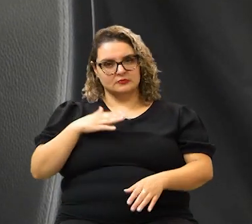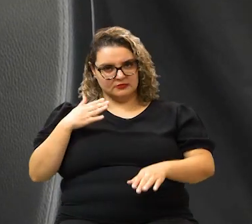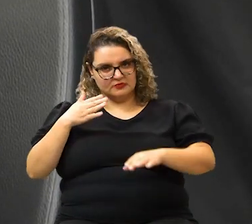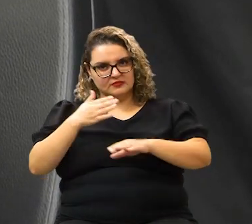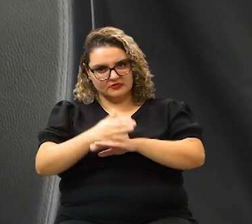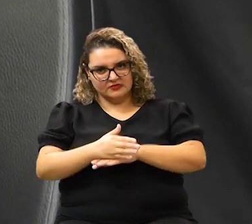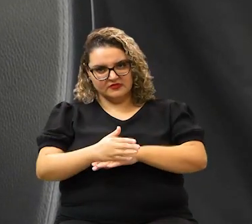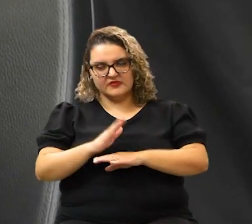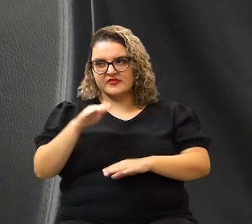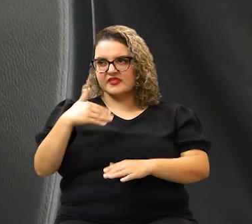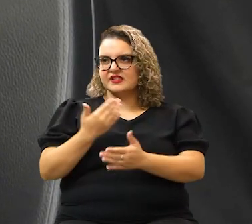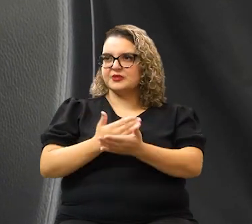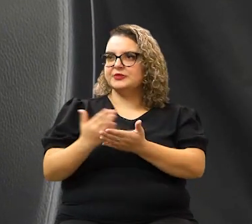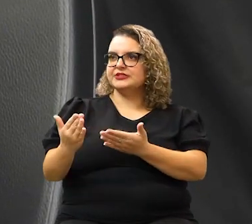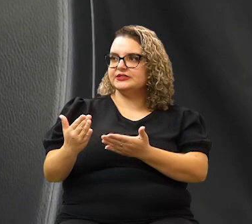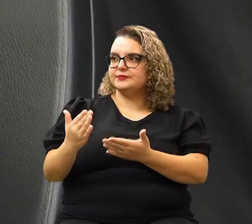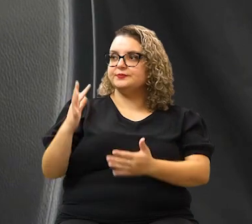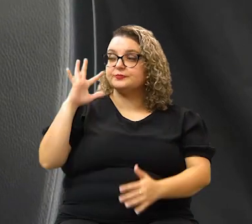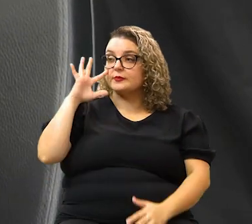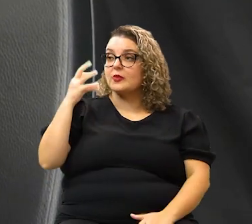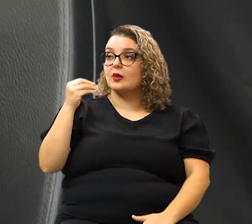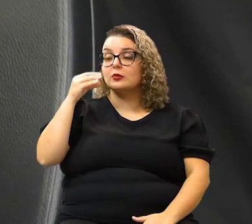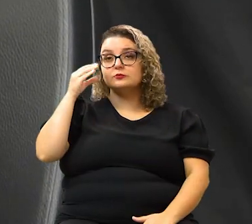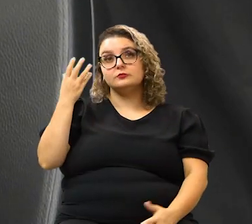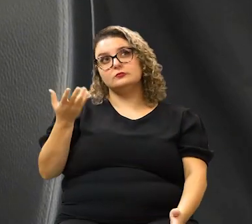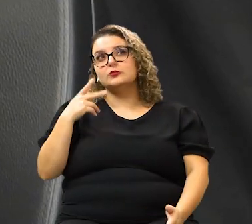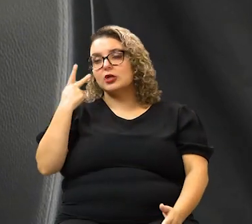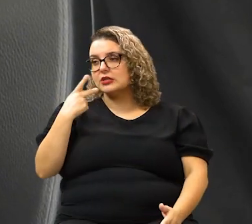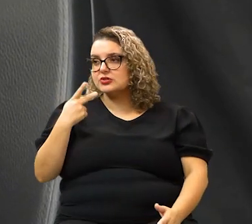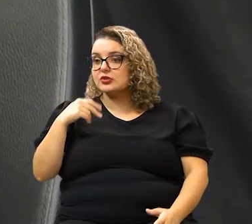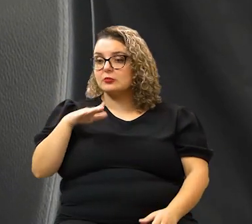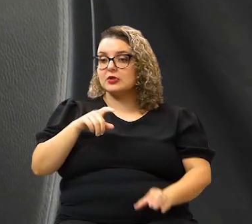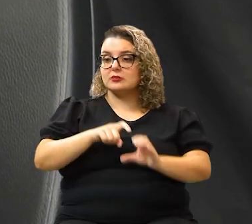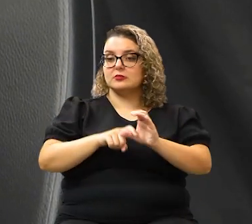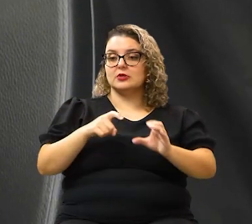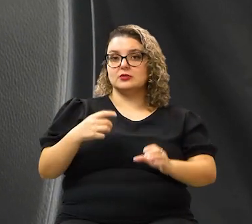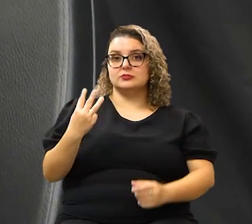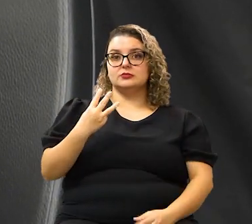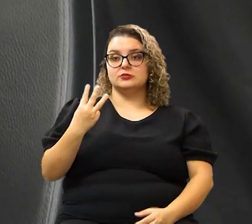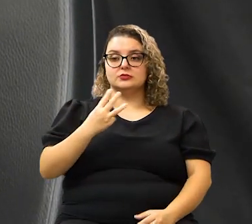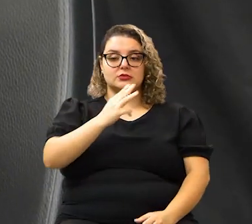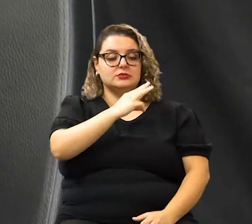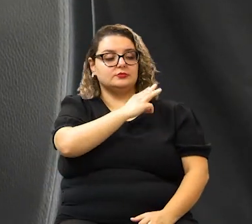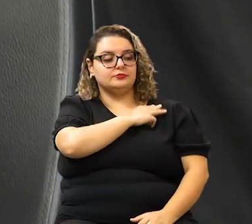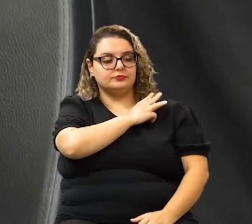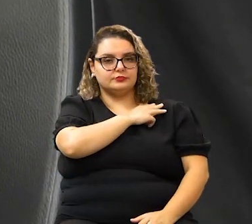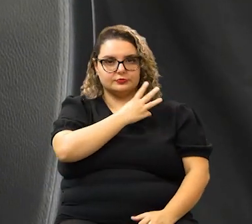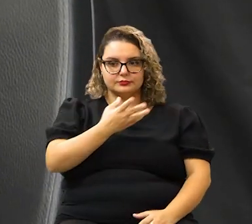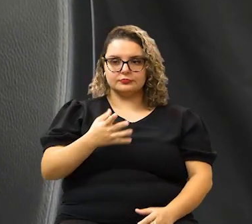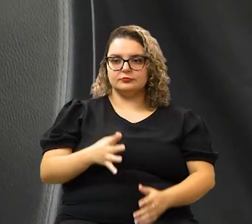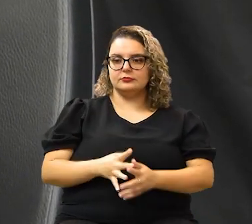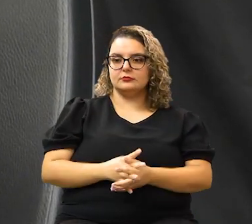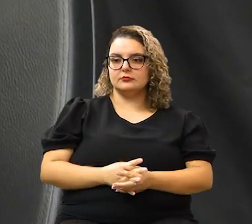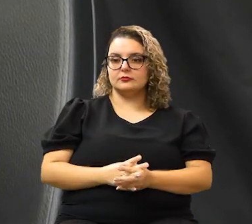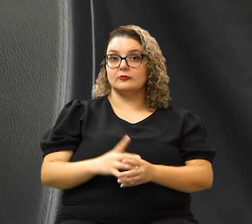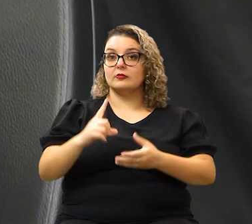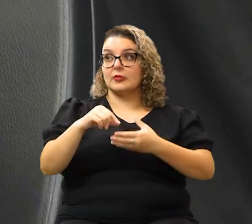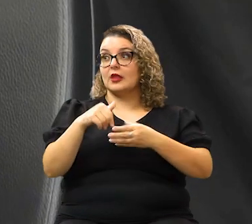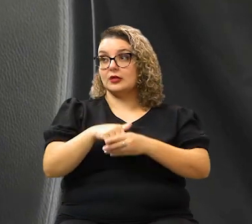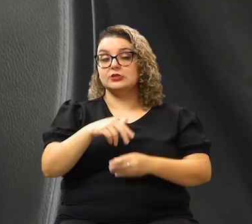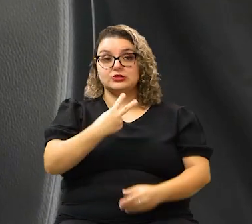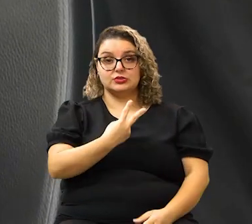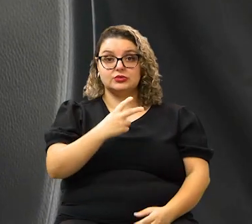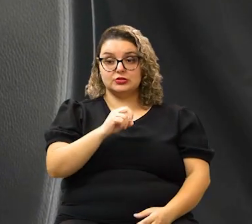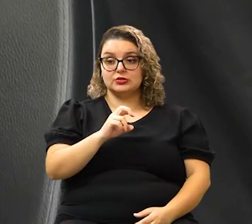participação, quer dizer, quando eu comecei a compreender política de forma mais autônoma, foi no 3º ano do colégio, era a eleição de